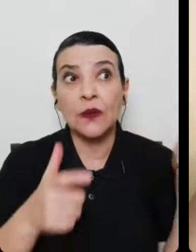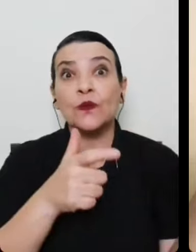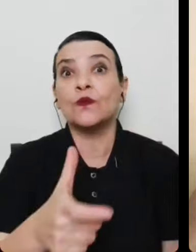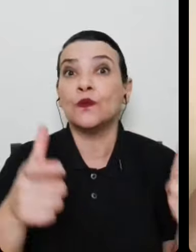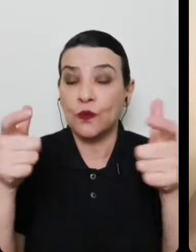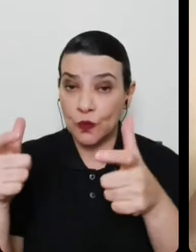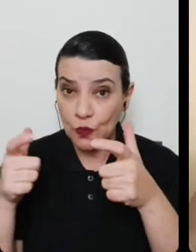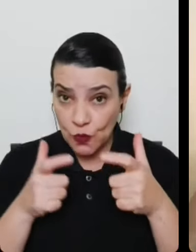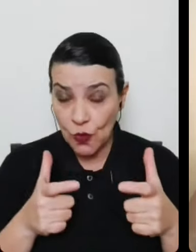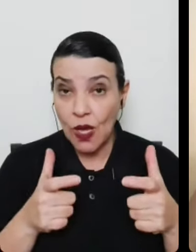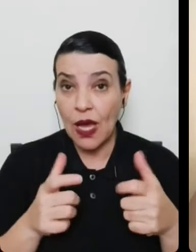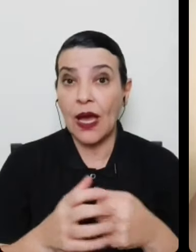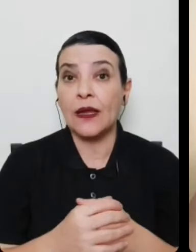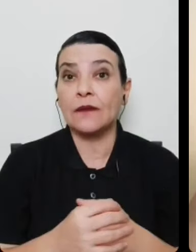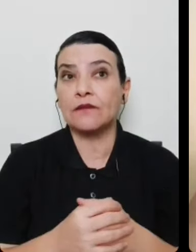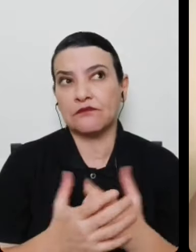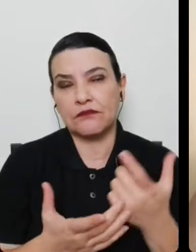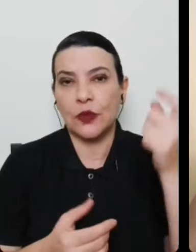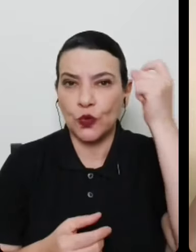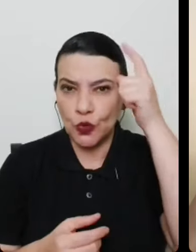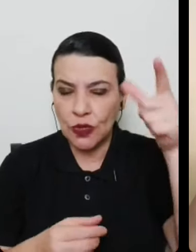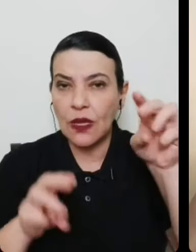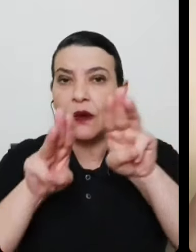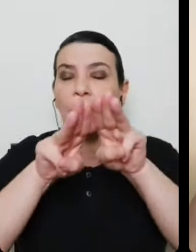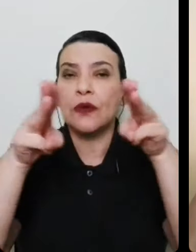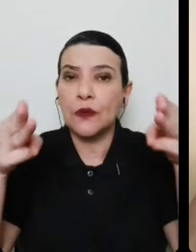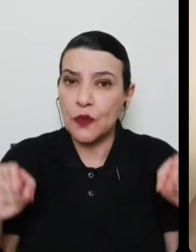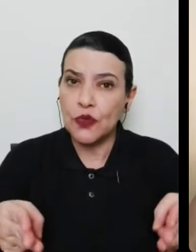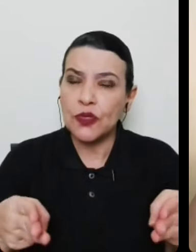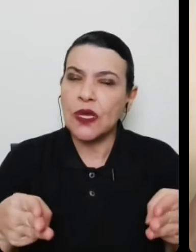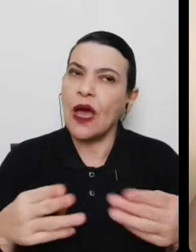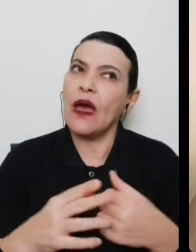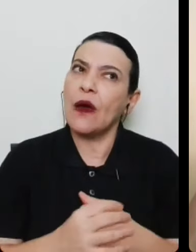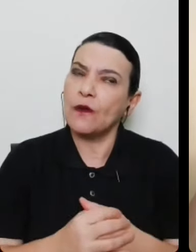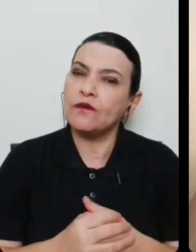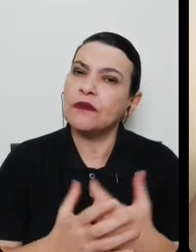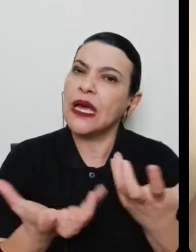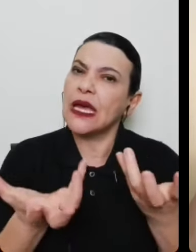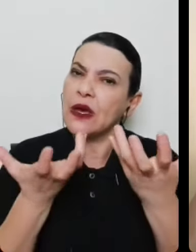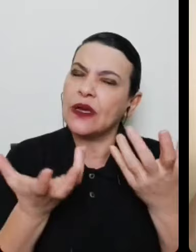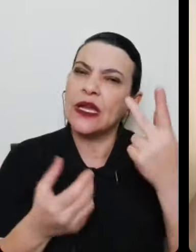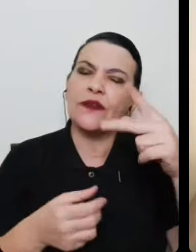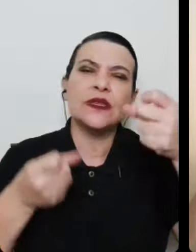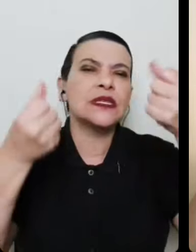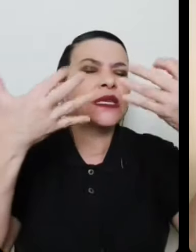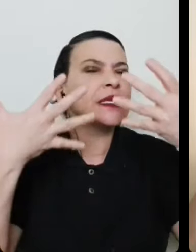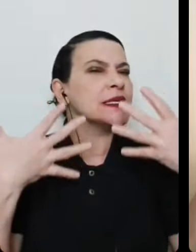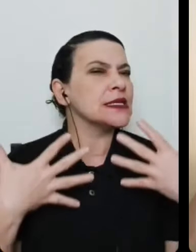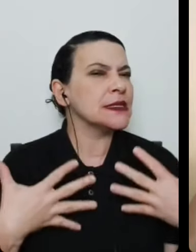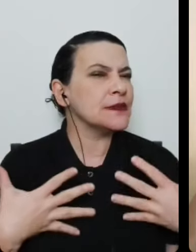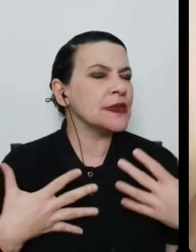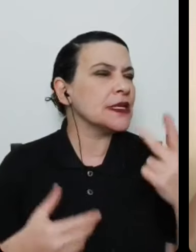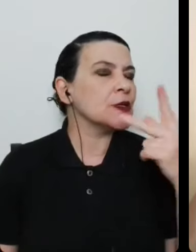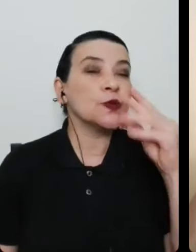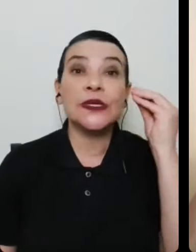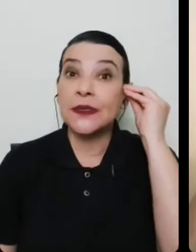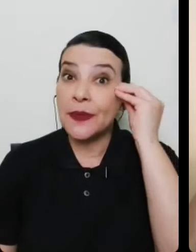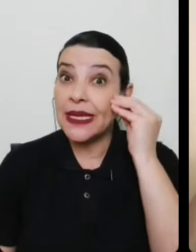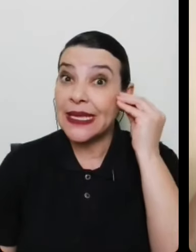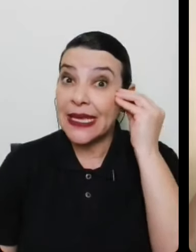né, culturais e museus, né? Eu queria que você falasse um pouquinho da sua experiência,